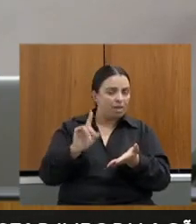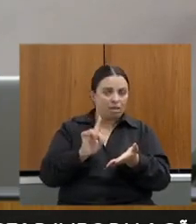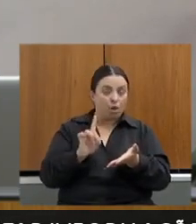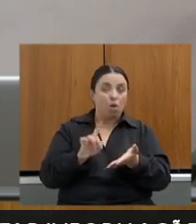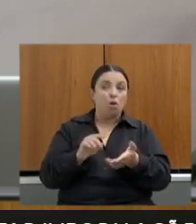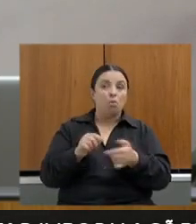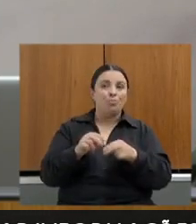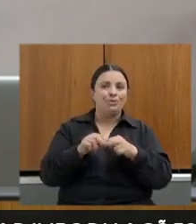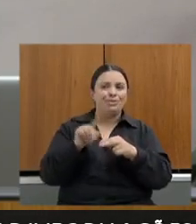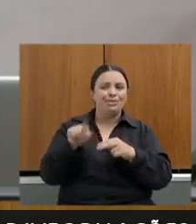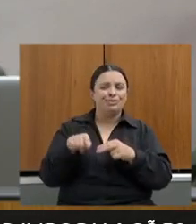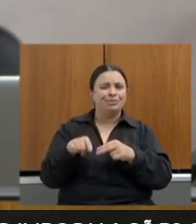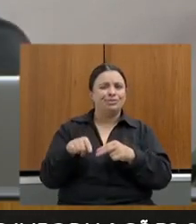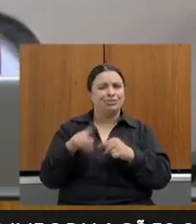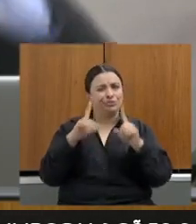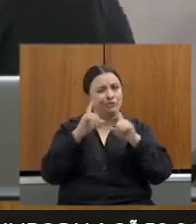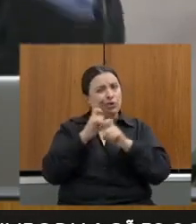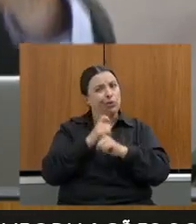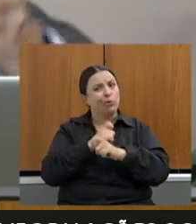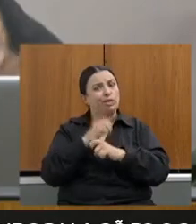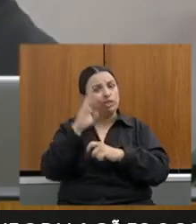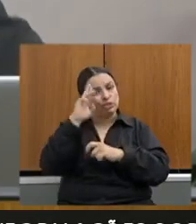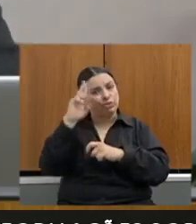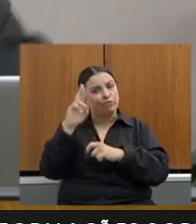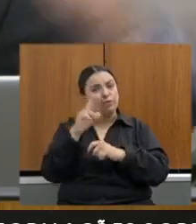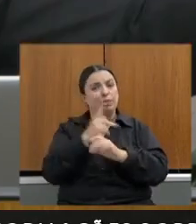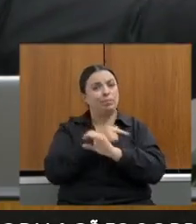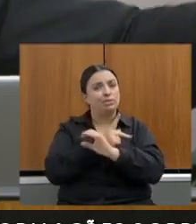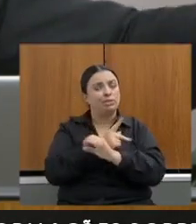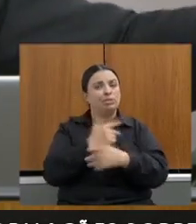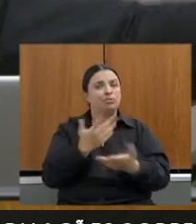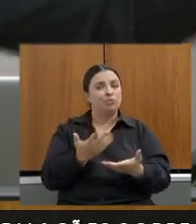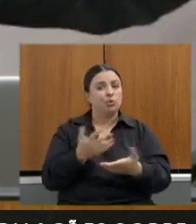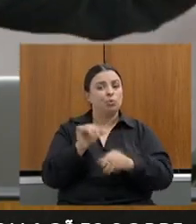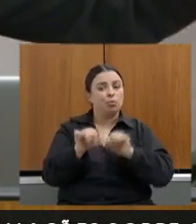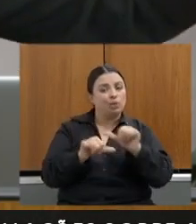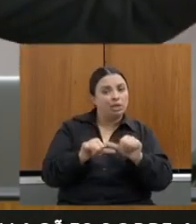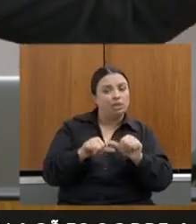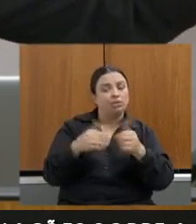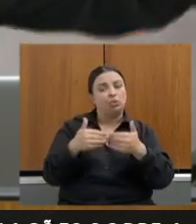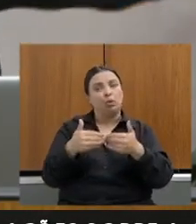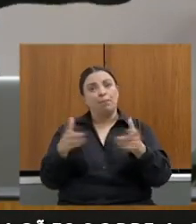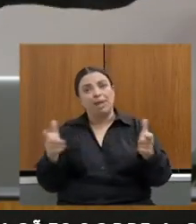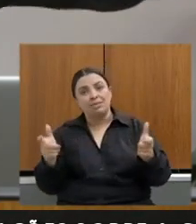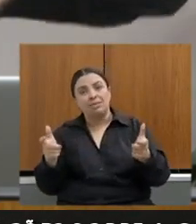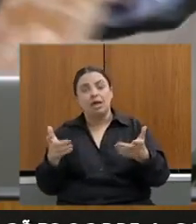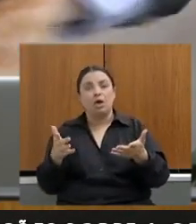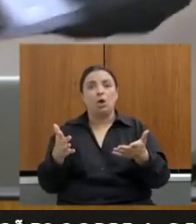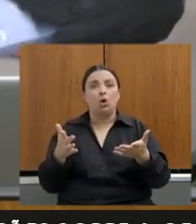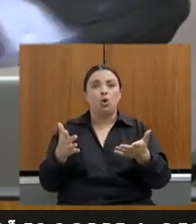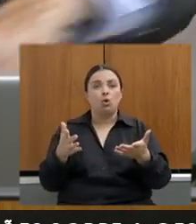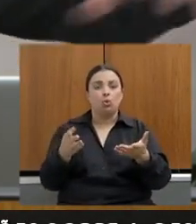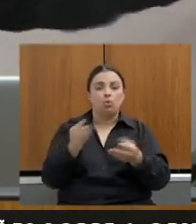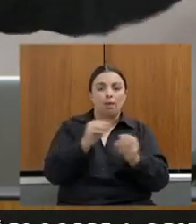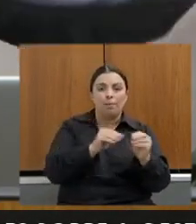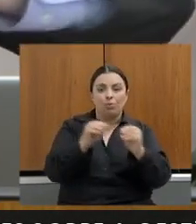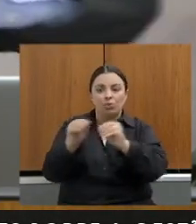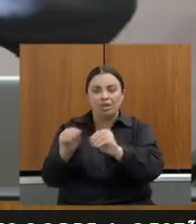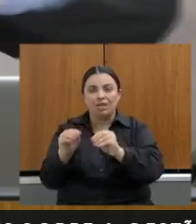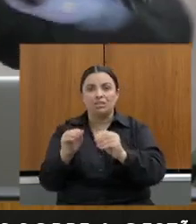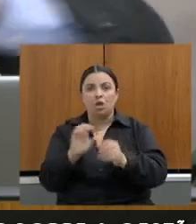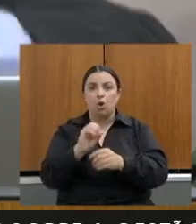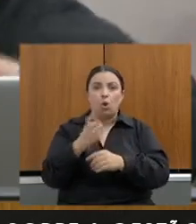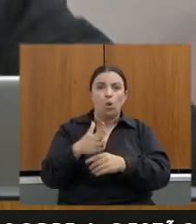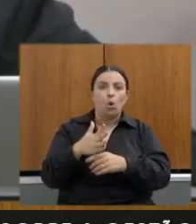muito a chefia da Polícia Civil em uma mudança numa criação no realocação numa rede